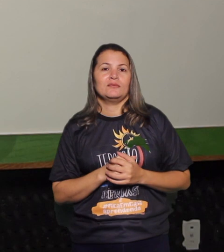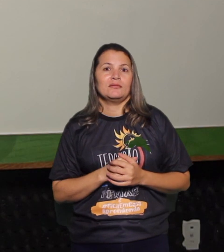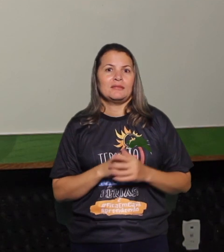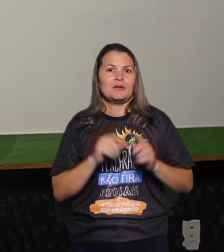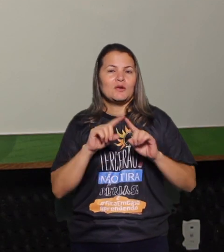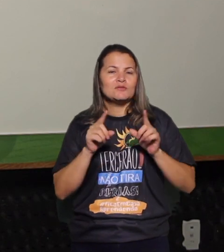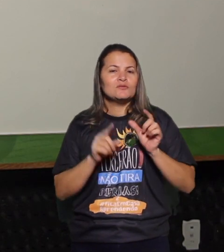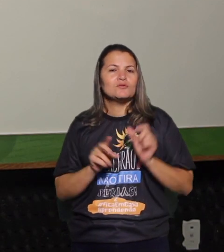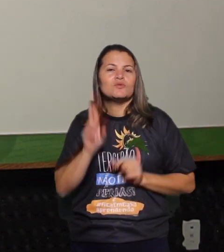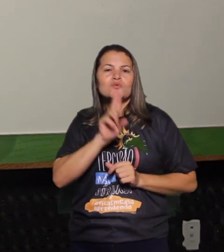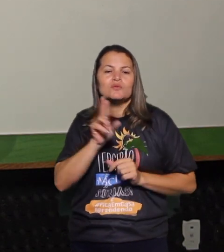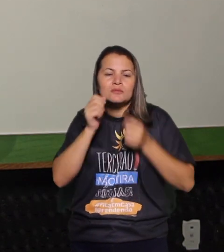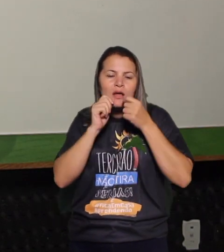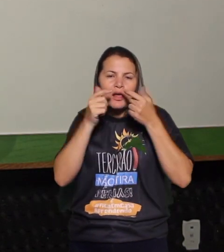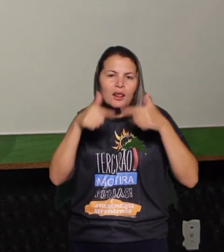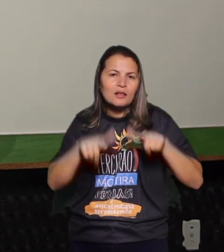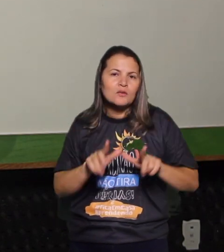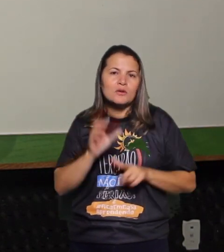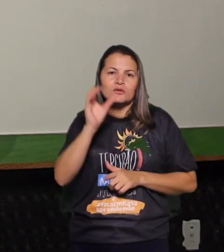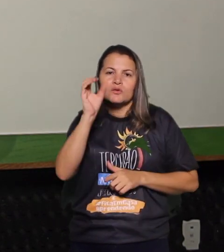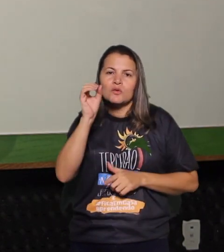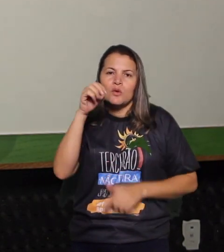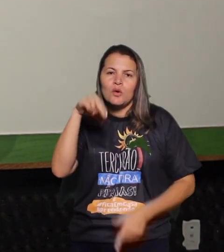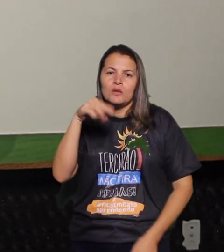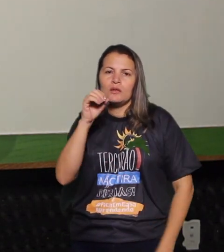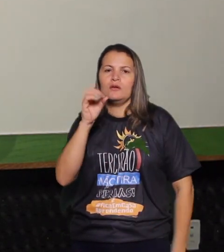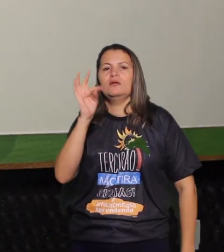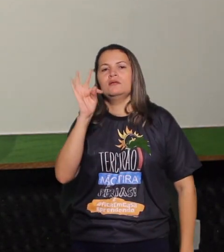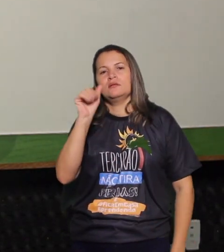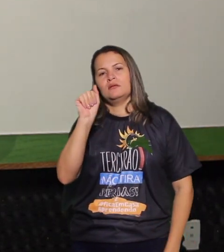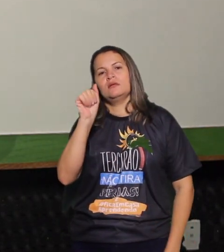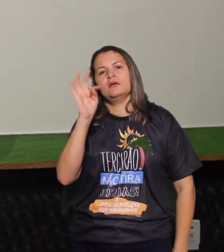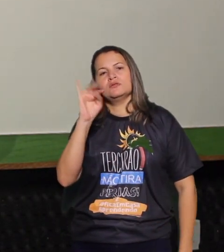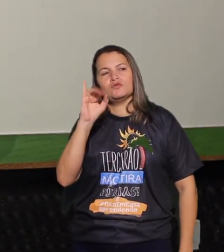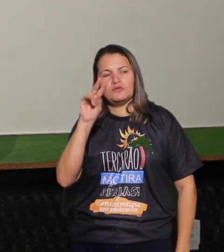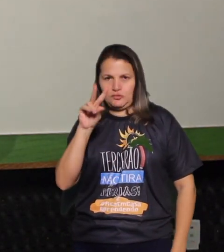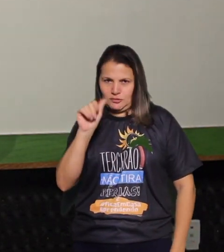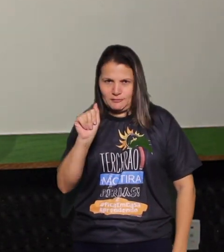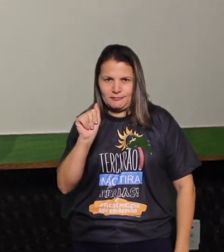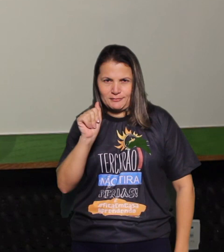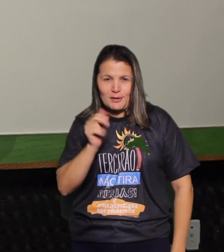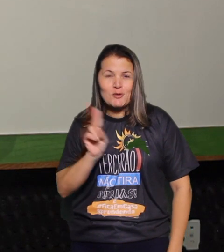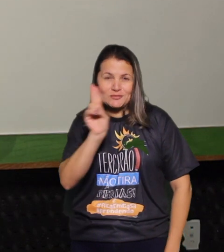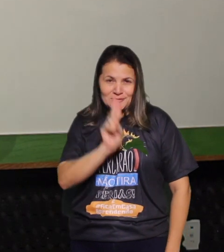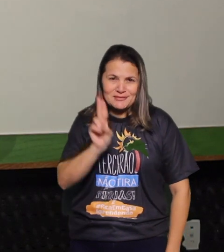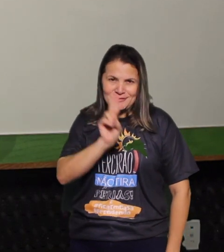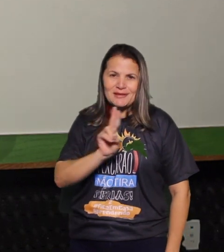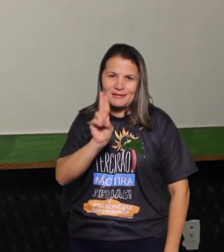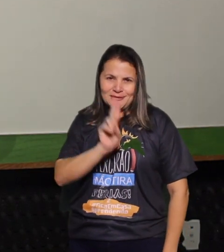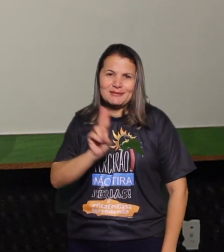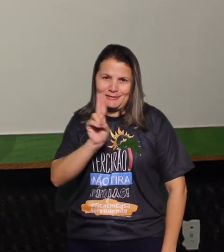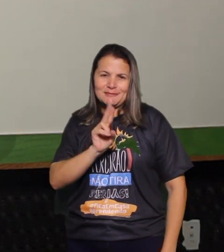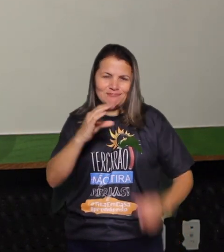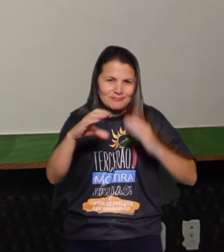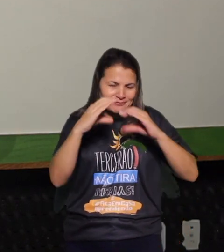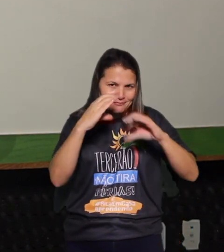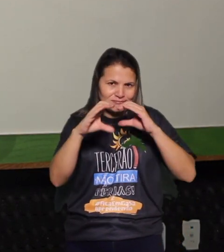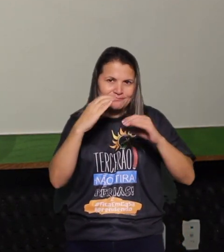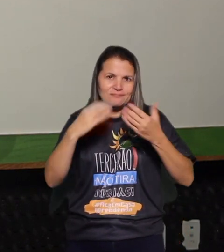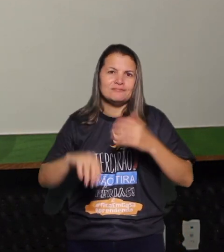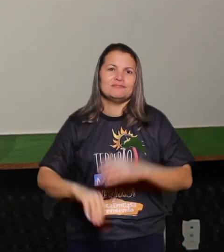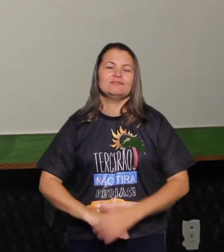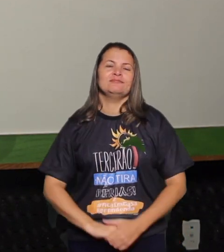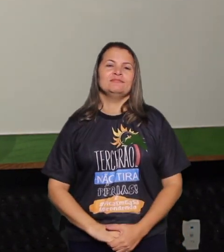humor, e onde a linguagem conotativa é o recurso bem explorado na